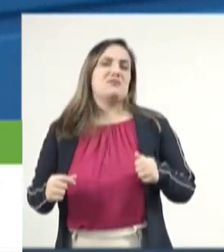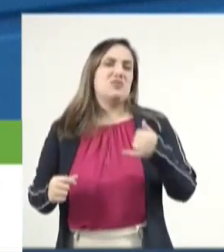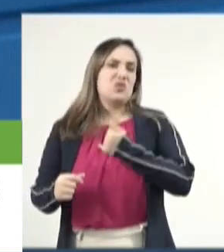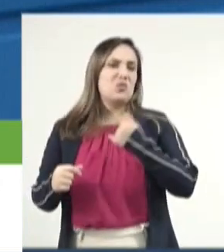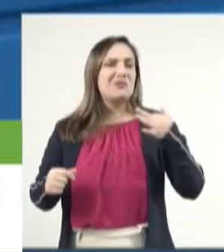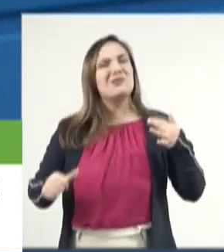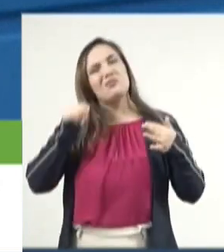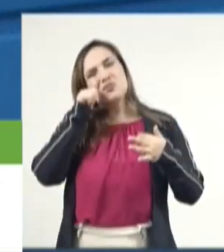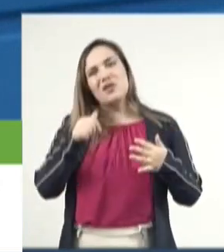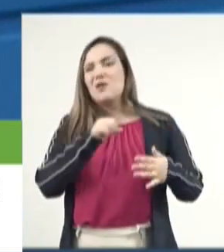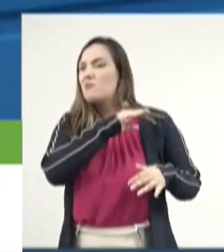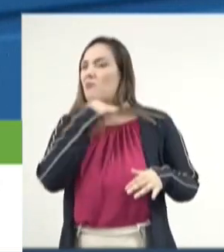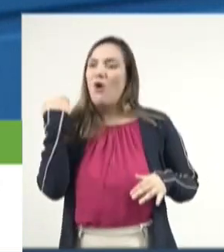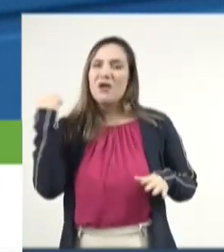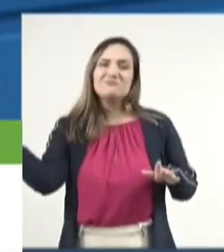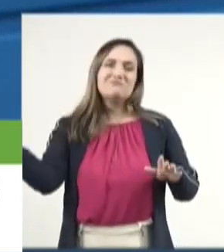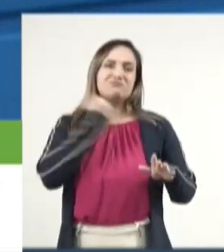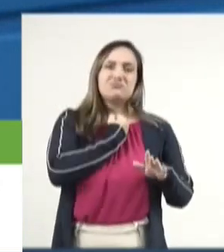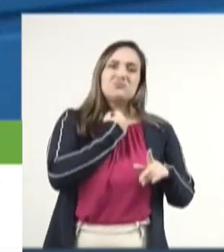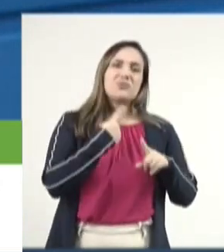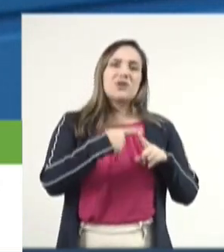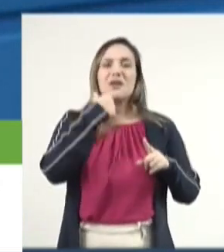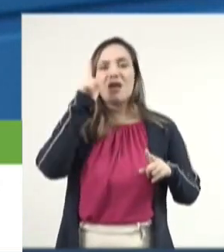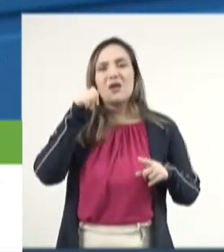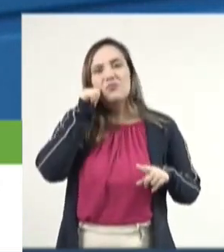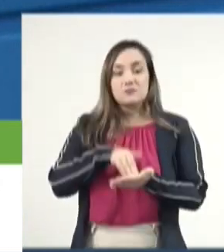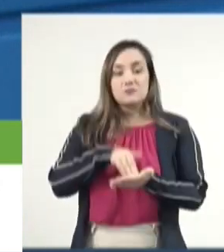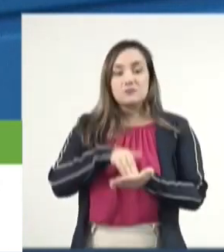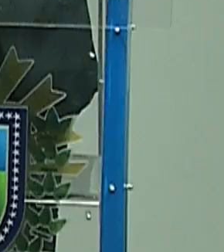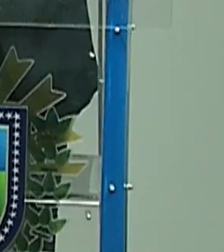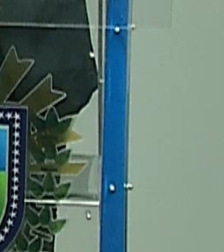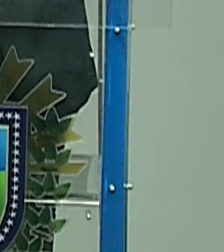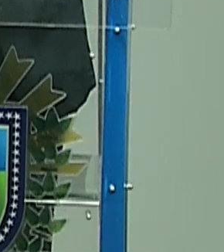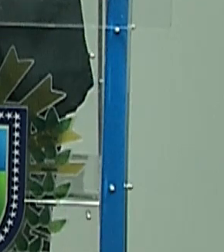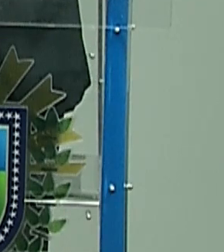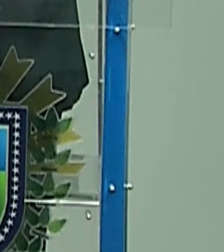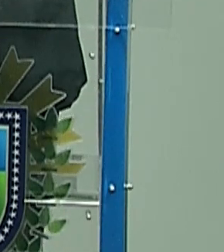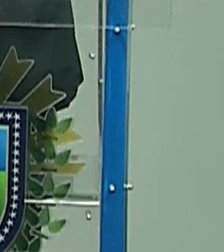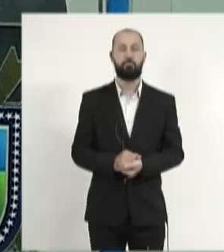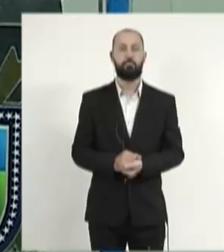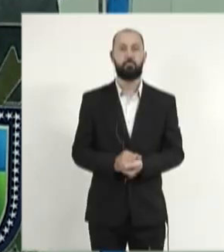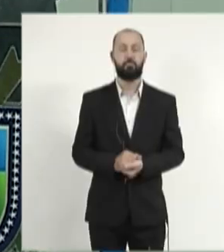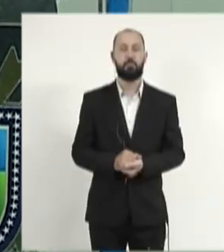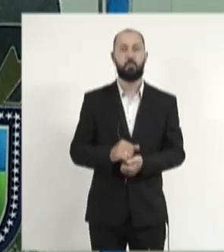de feminicídios no nosso estado de Mato Grosso do Sul.